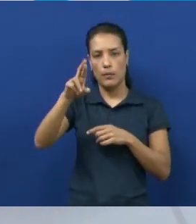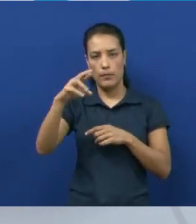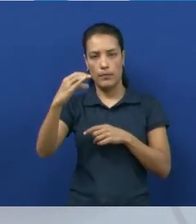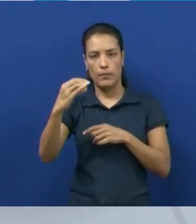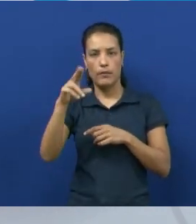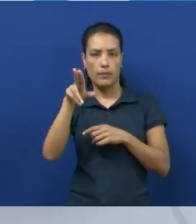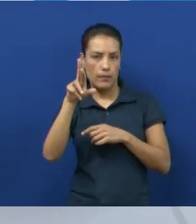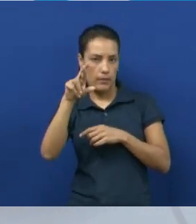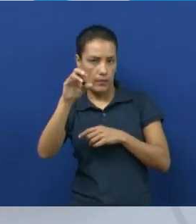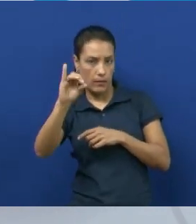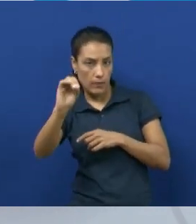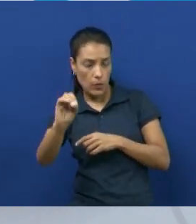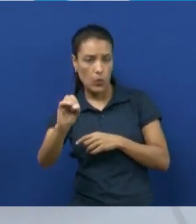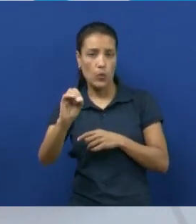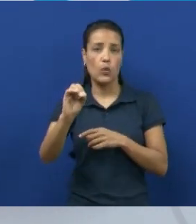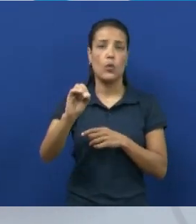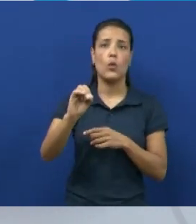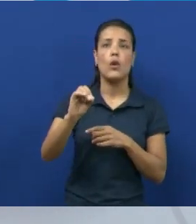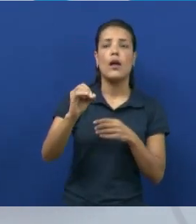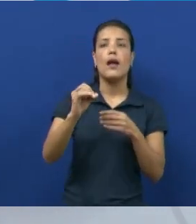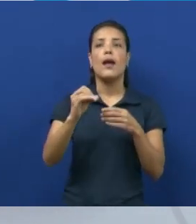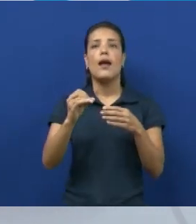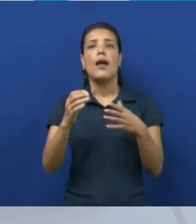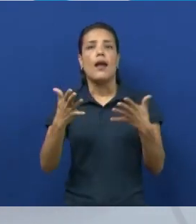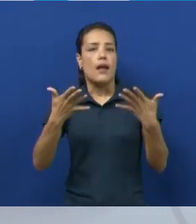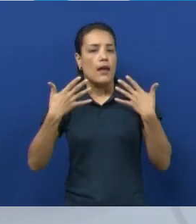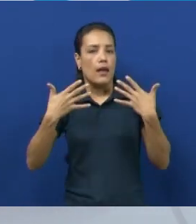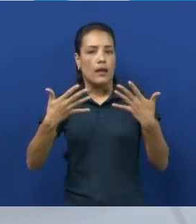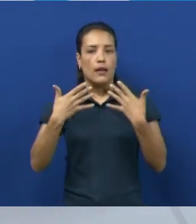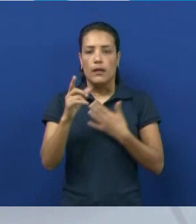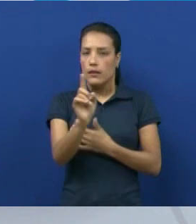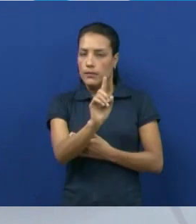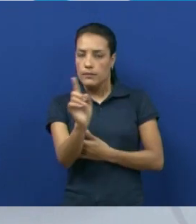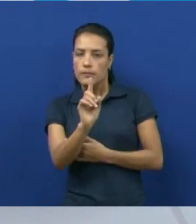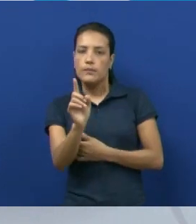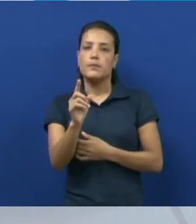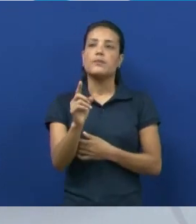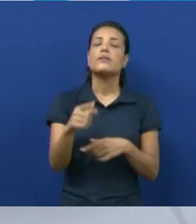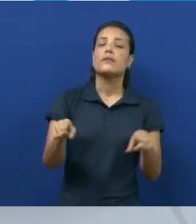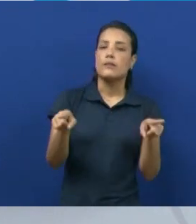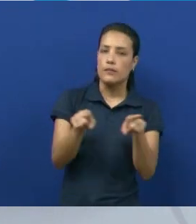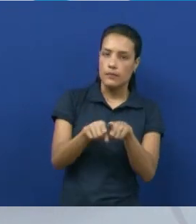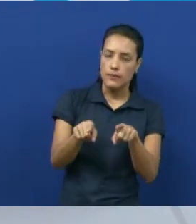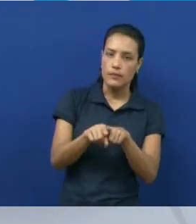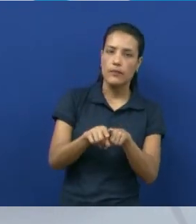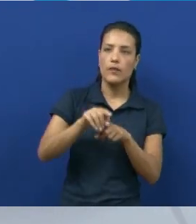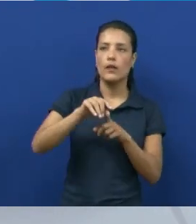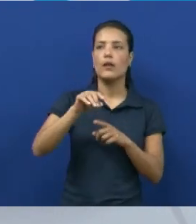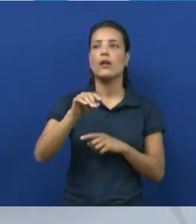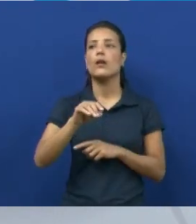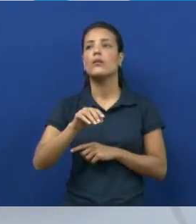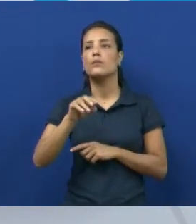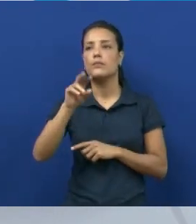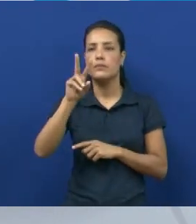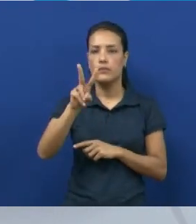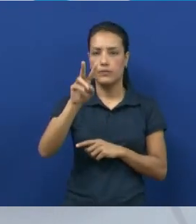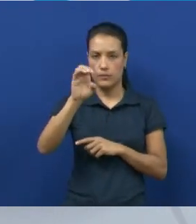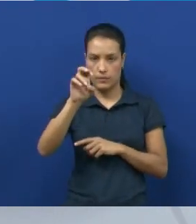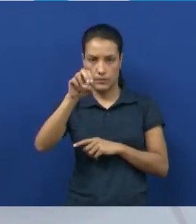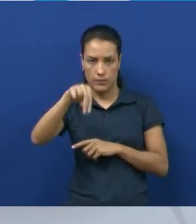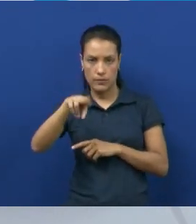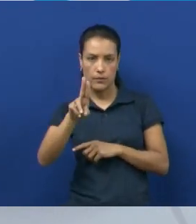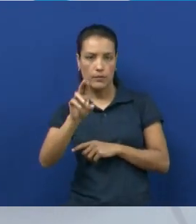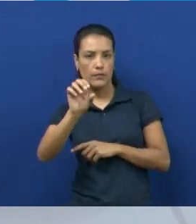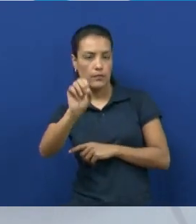tão fina que pode ser feita e refeita. Seguindo aí, temos Vênus. E Vênus, como eu disse